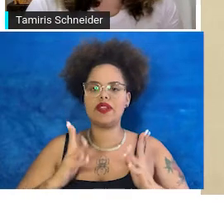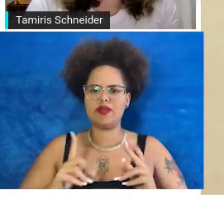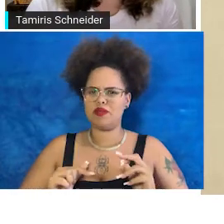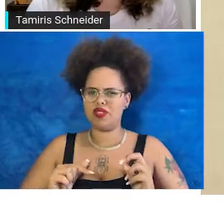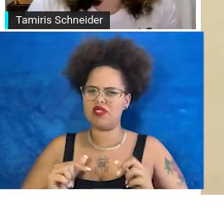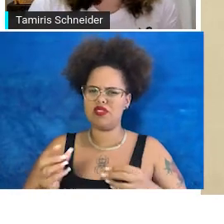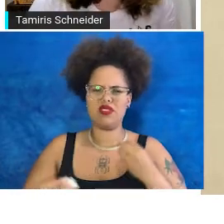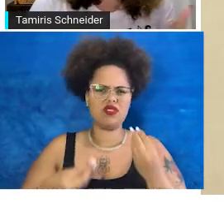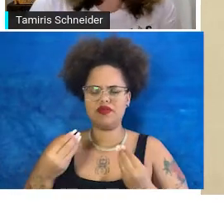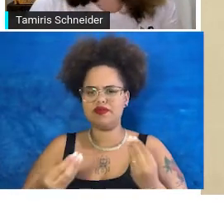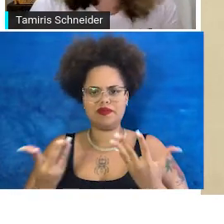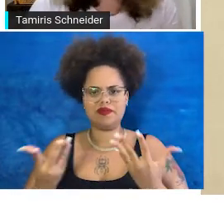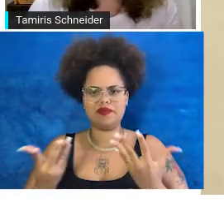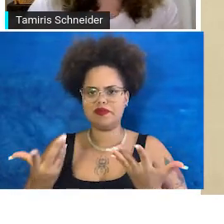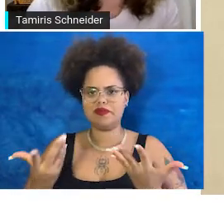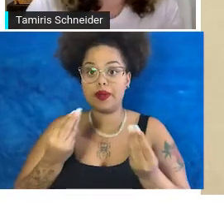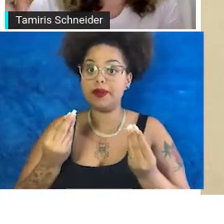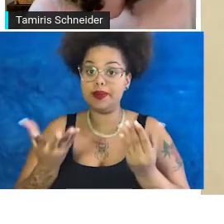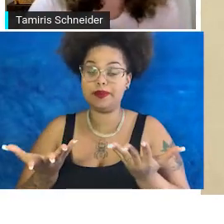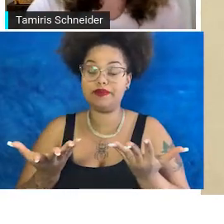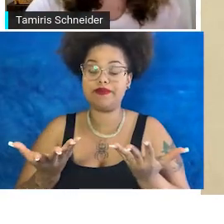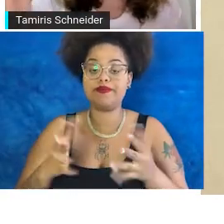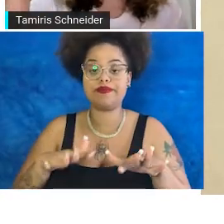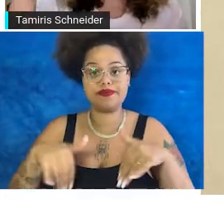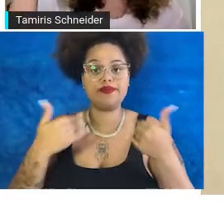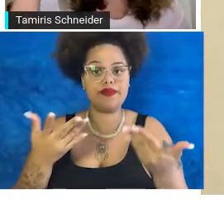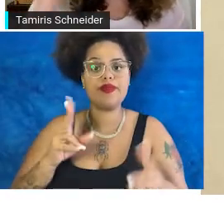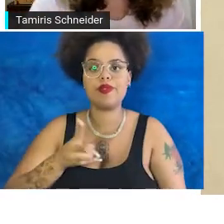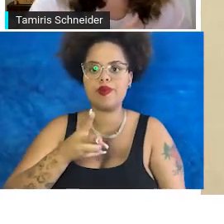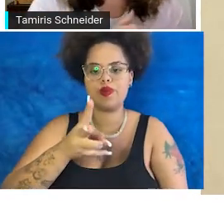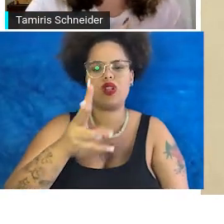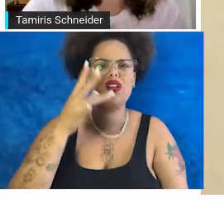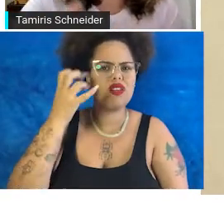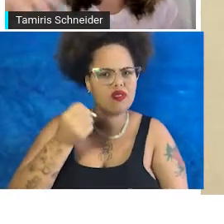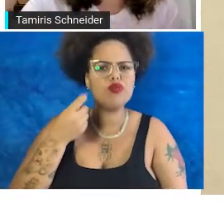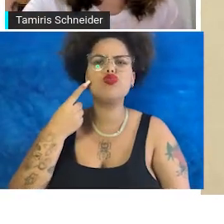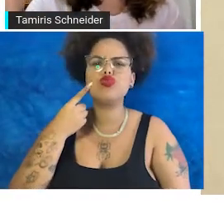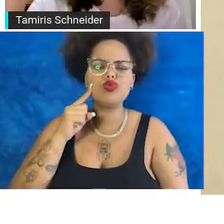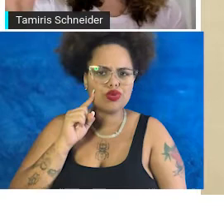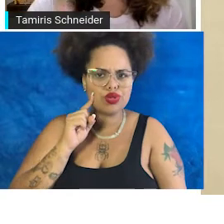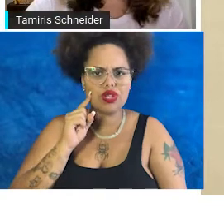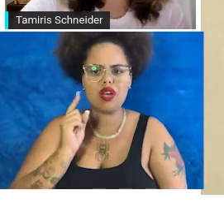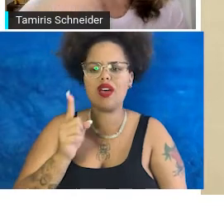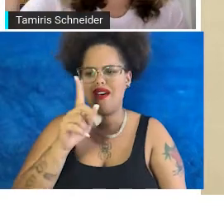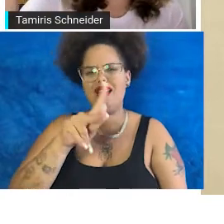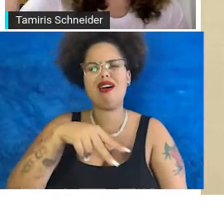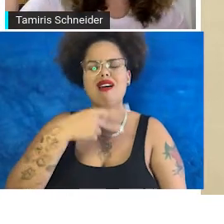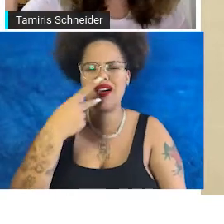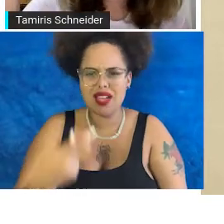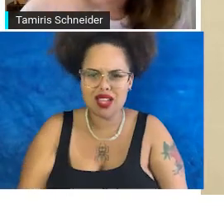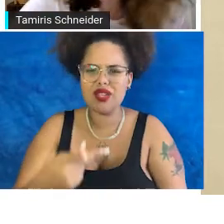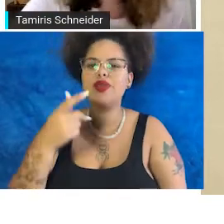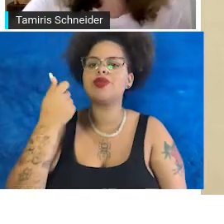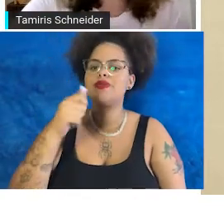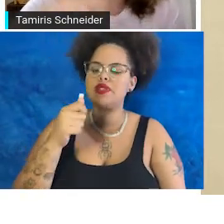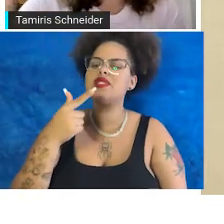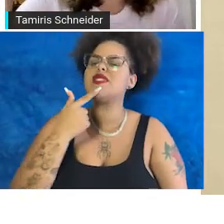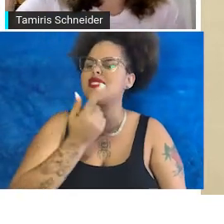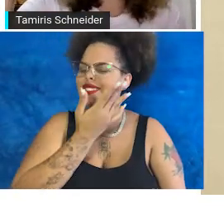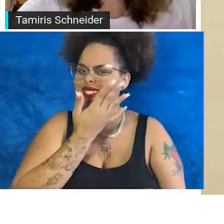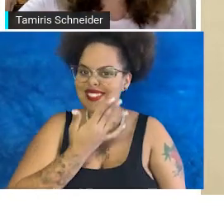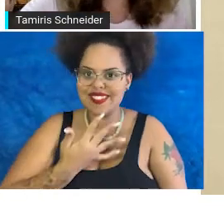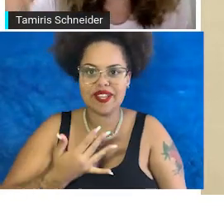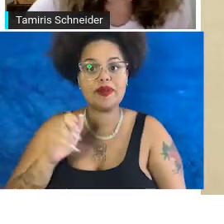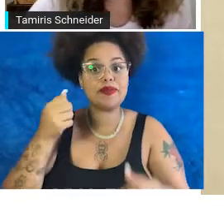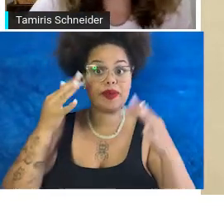como assim? Não tem como, né? Então vamos lá. Vamos sujar esse personagem. Se ele caiu, ele tem que ter sangue na cara, tem que